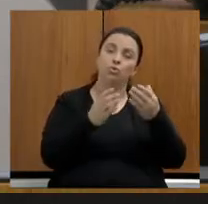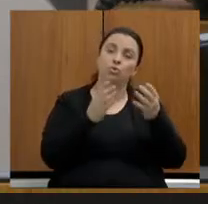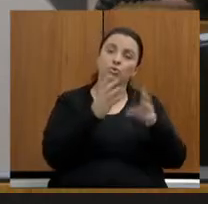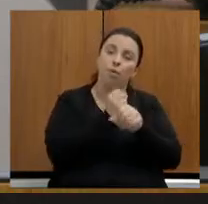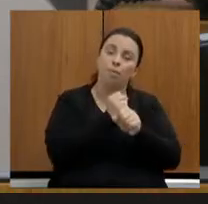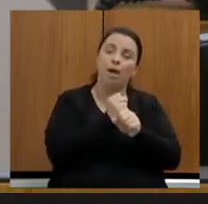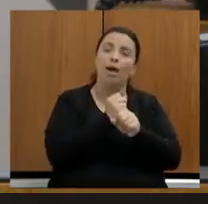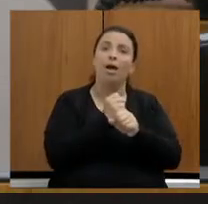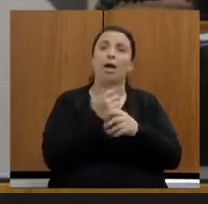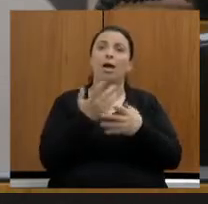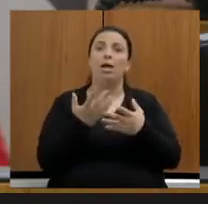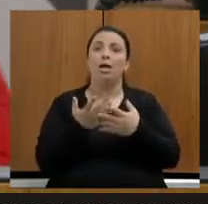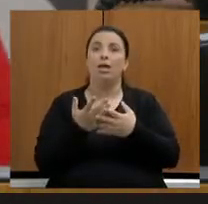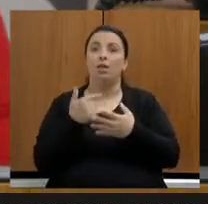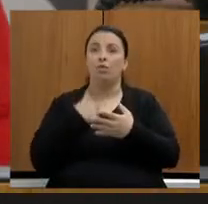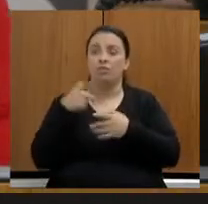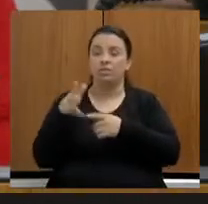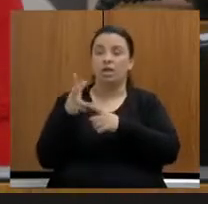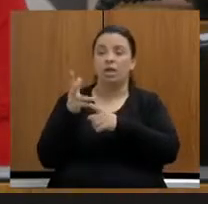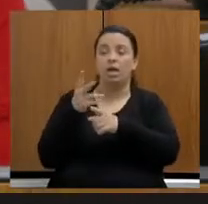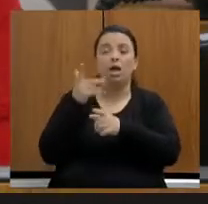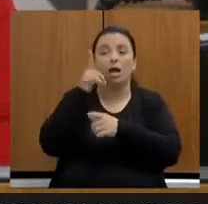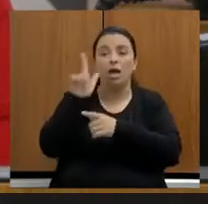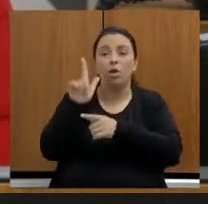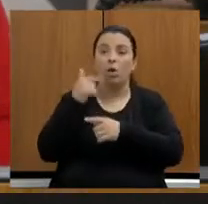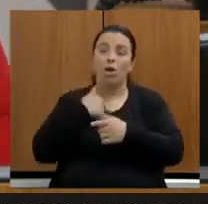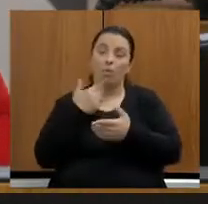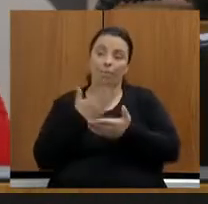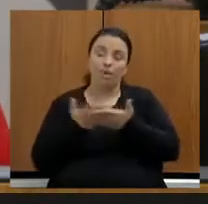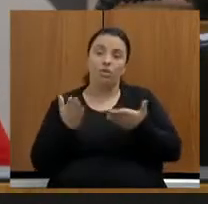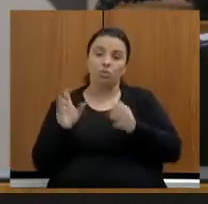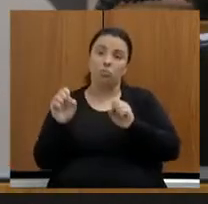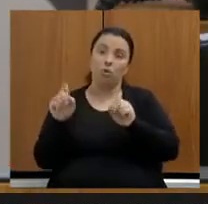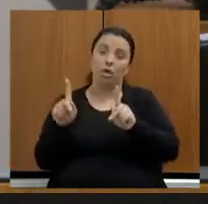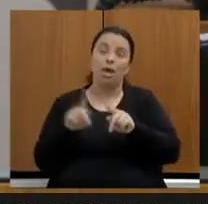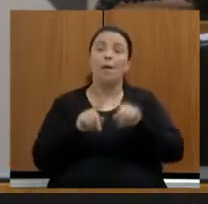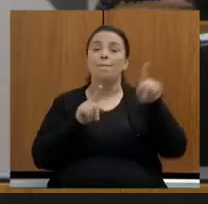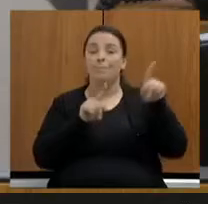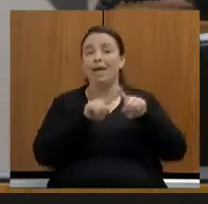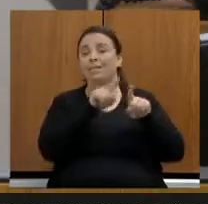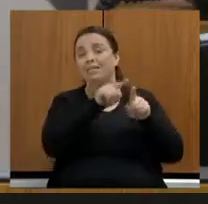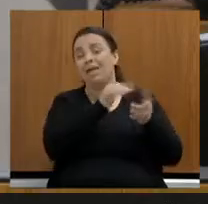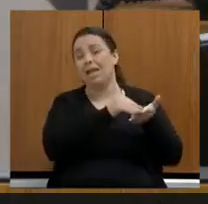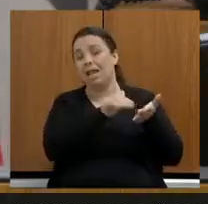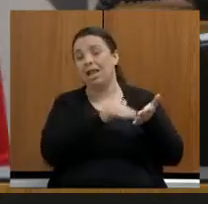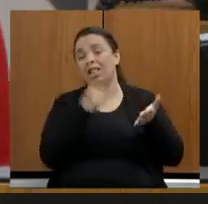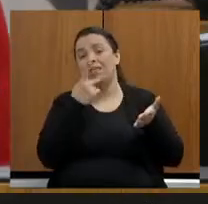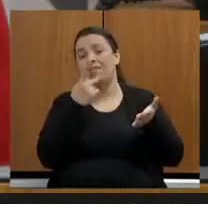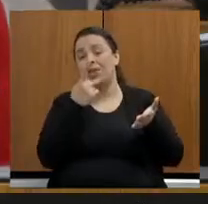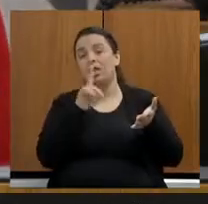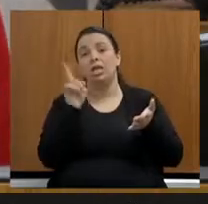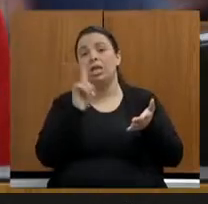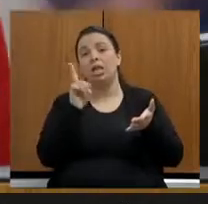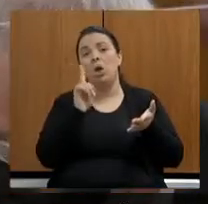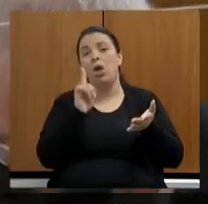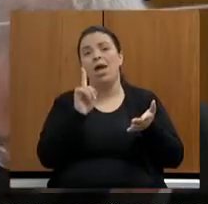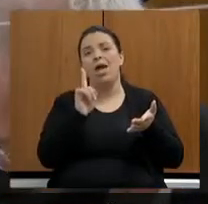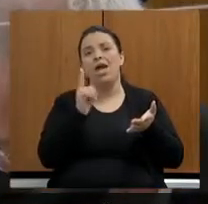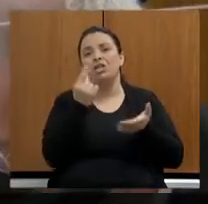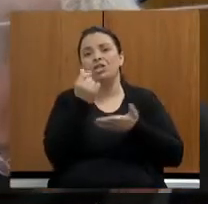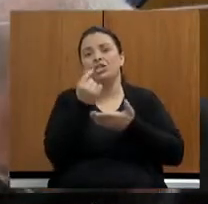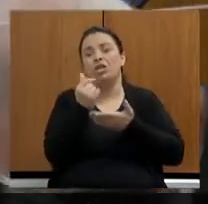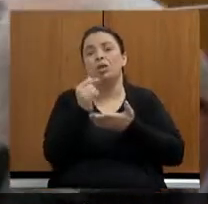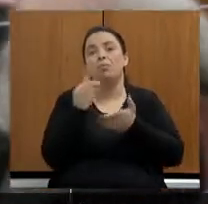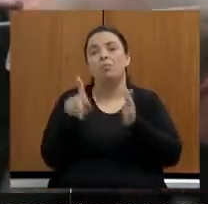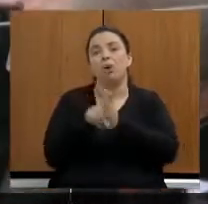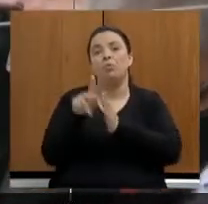não seriam recursos do fundeb mas não secretária código 23 na lei do orçamento 2022 votado pela casa